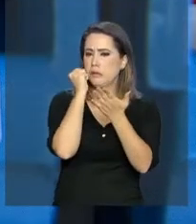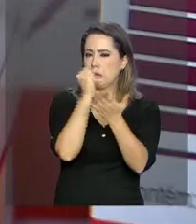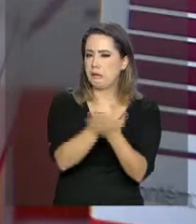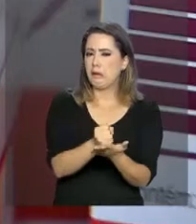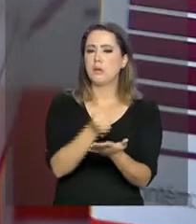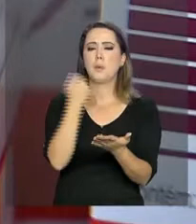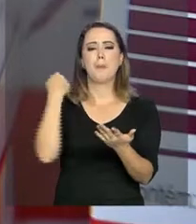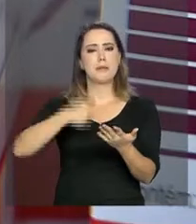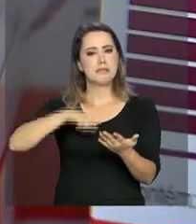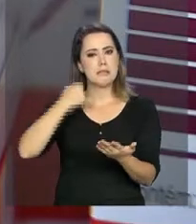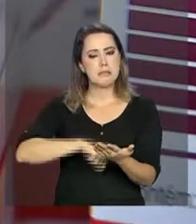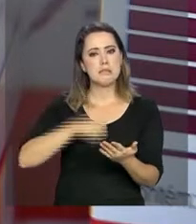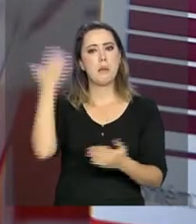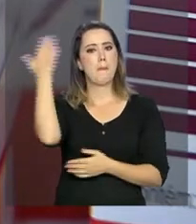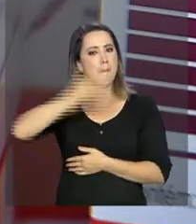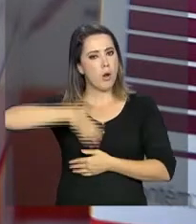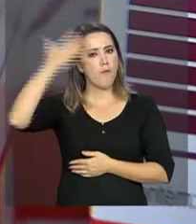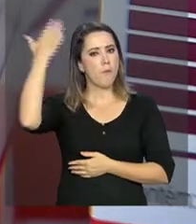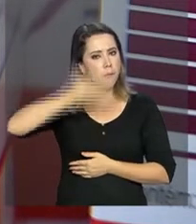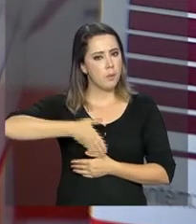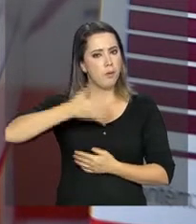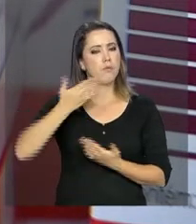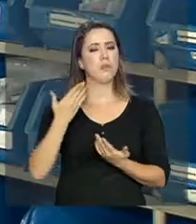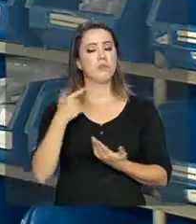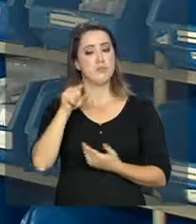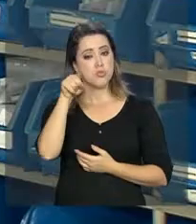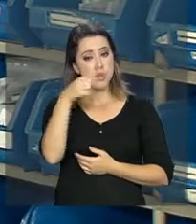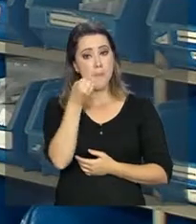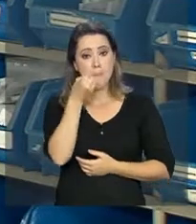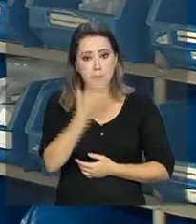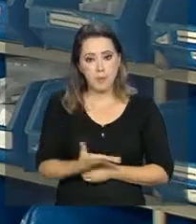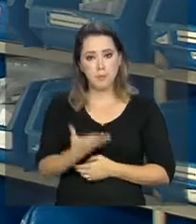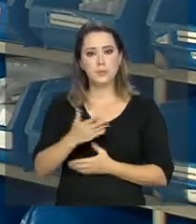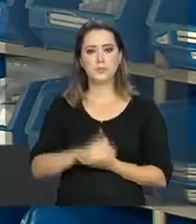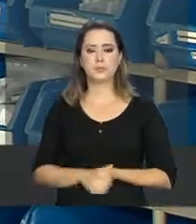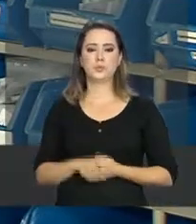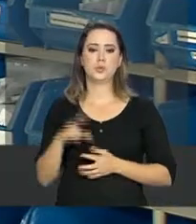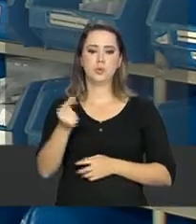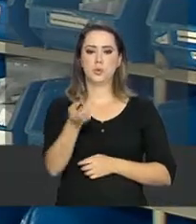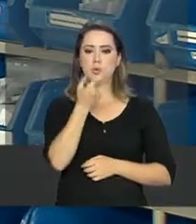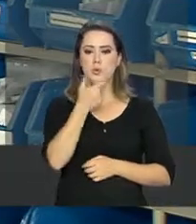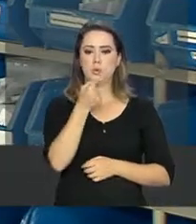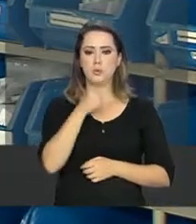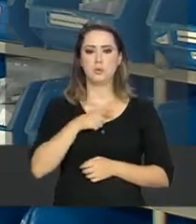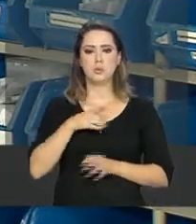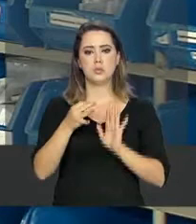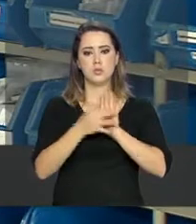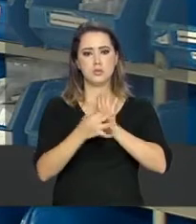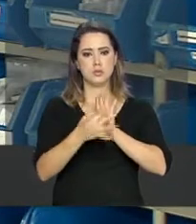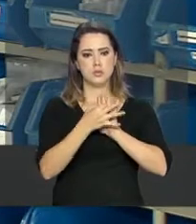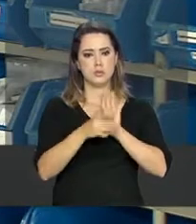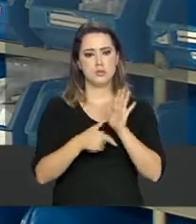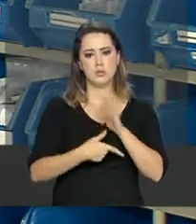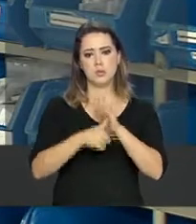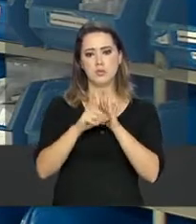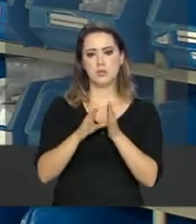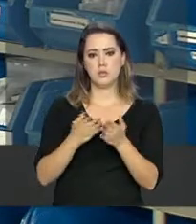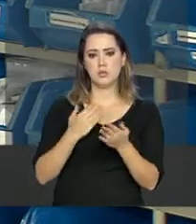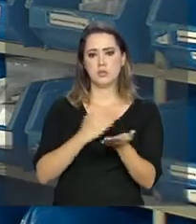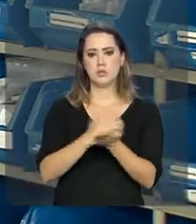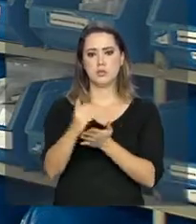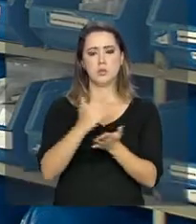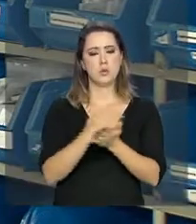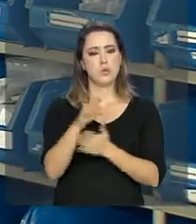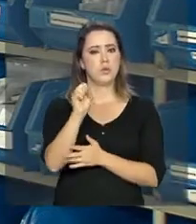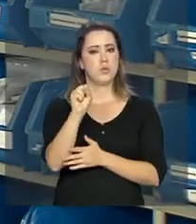etapas que buscam comprovar sua eficácia e benefícios todo medicamento passa por uma consulta pública antes de ser incorporado pelo